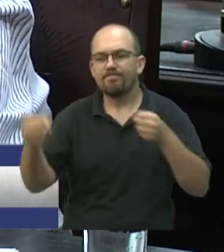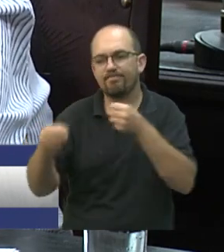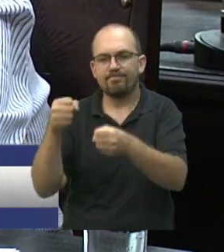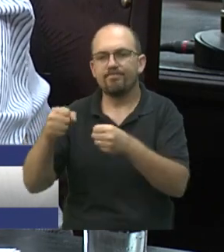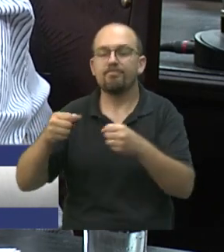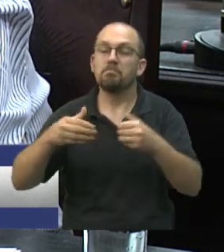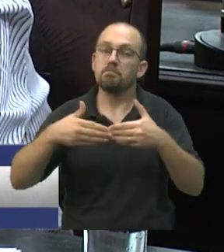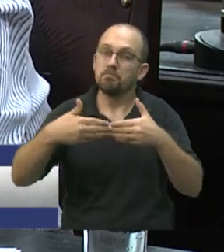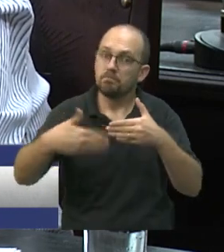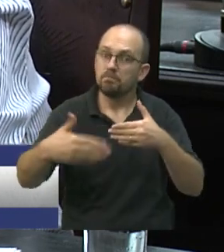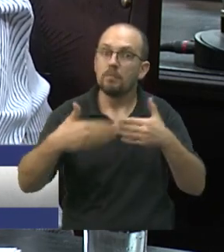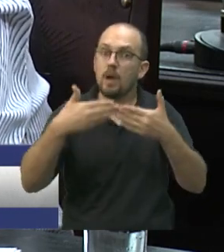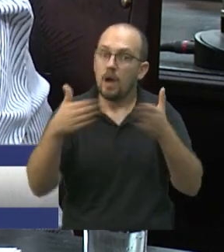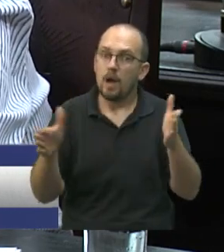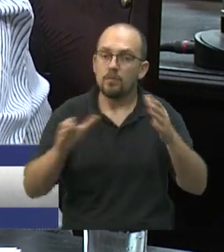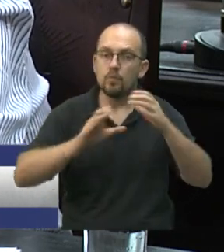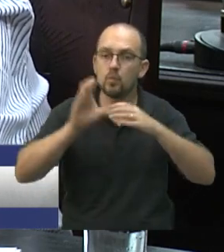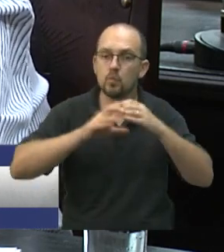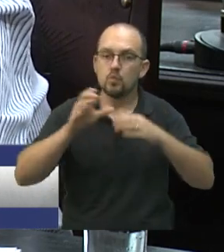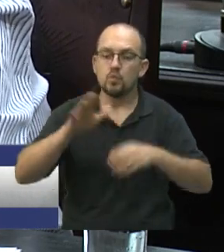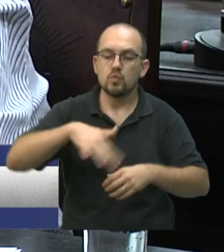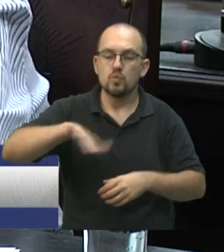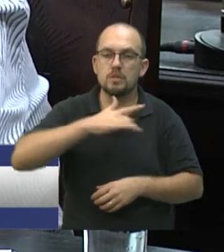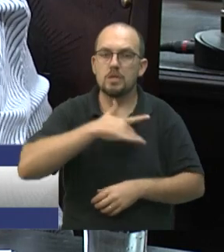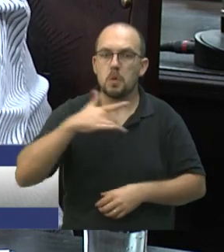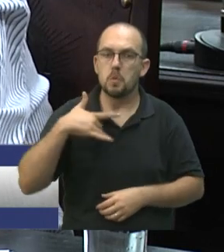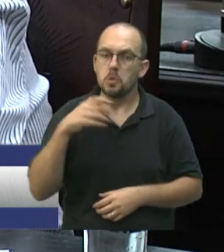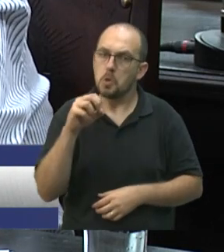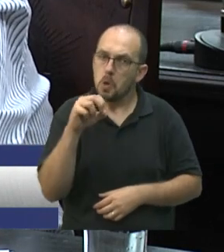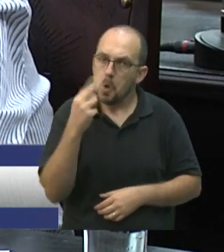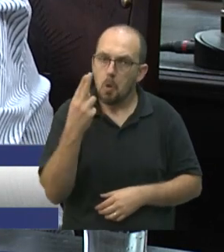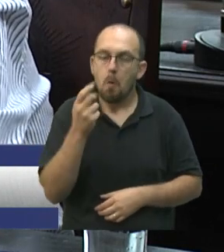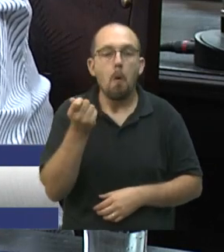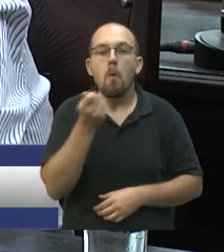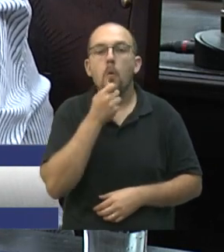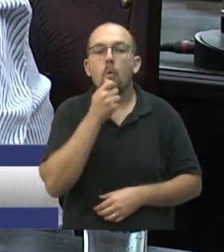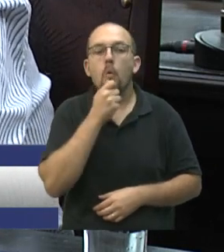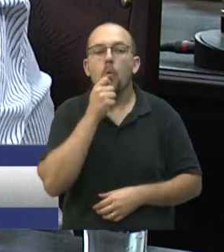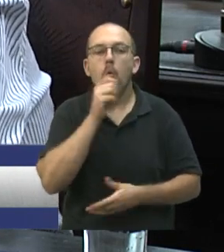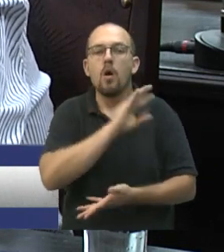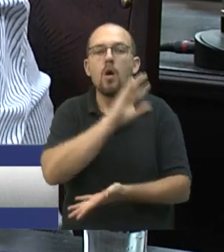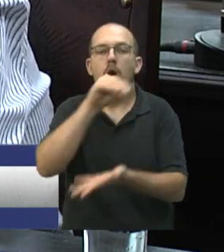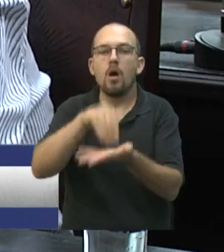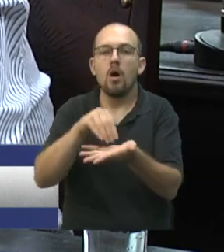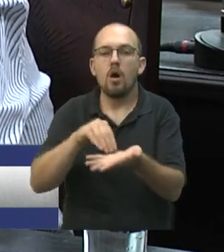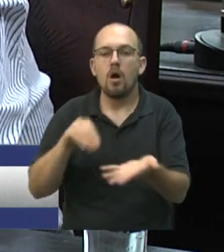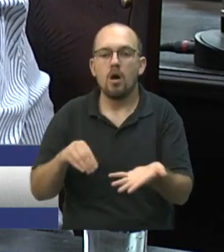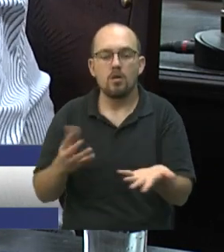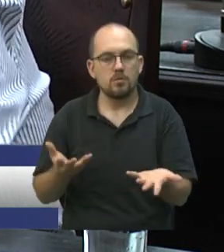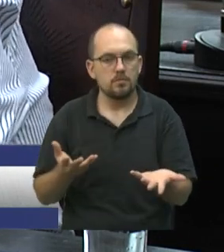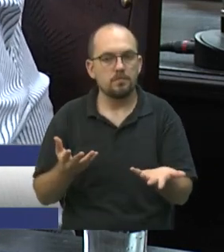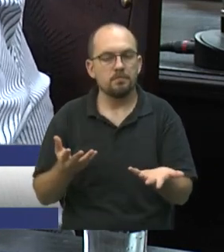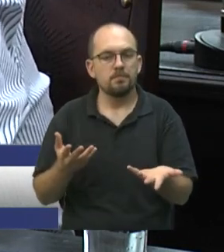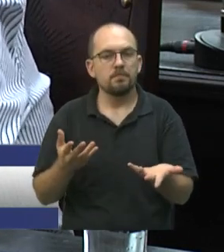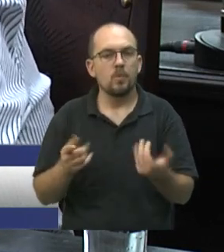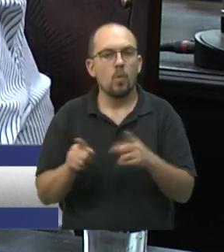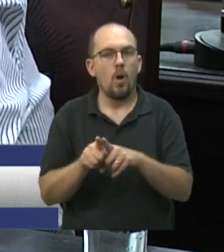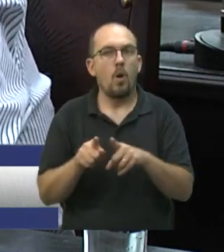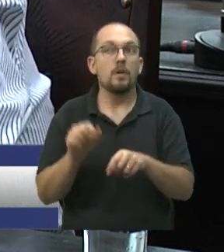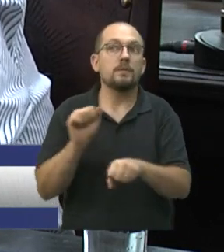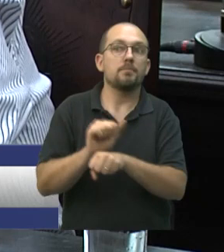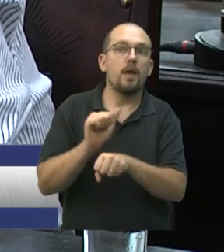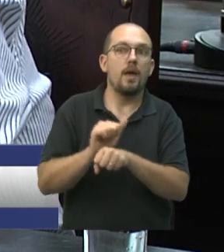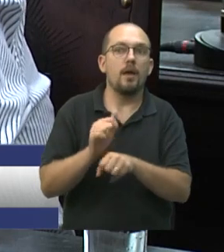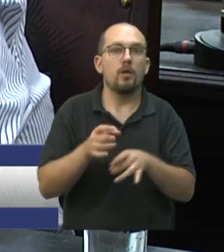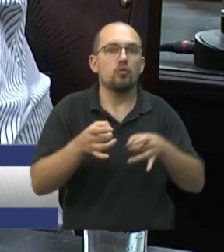aberto concurso para a pasta da saúde, ou não foi previsto ainda, espera-se que seja feito com superávit de sobra